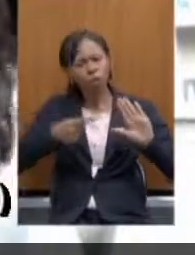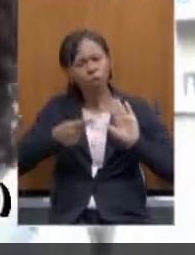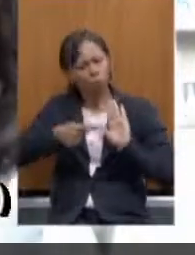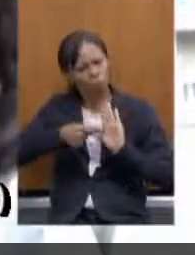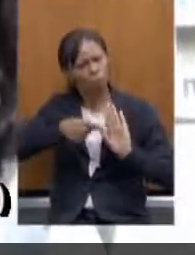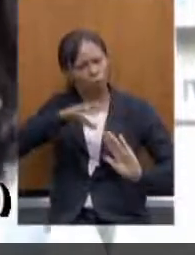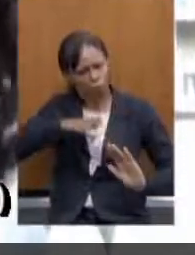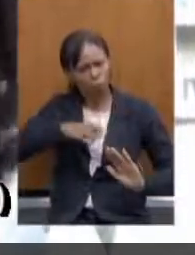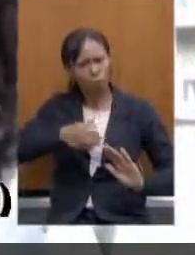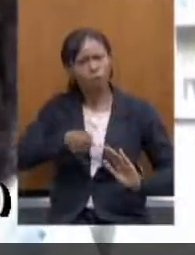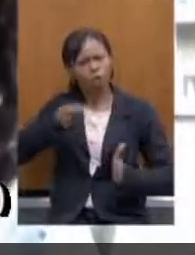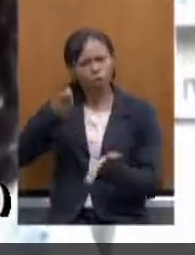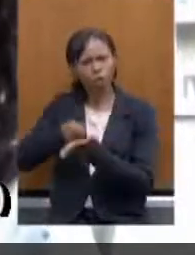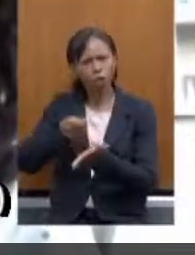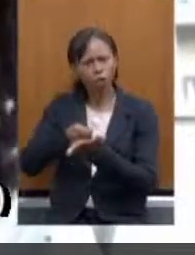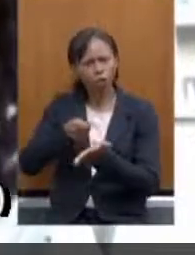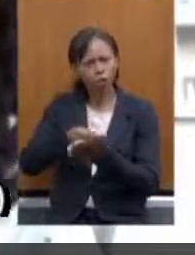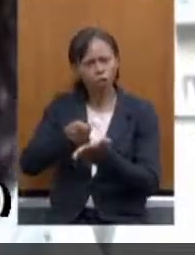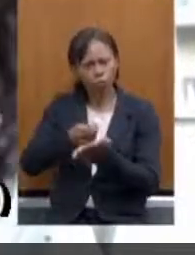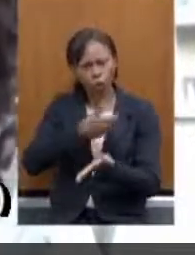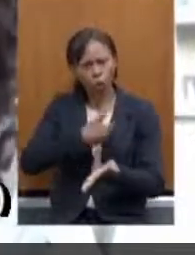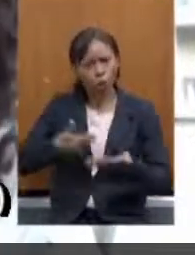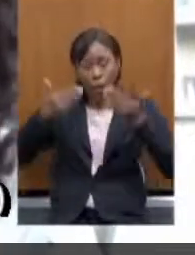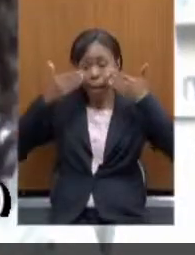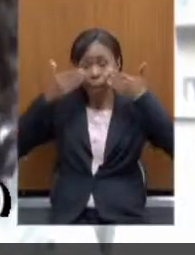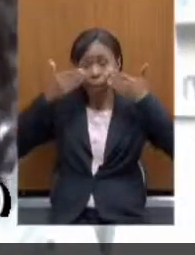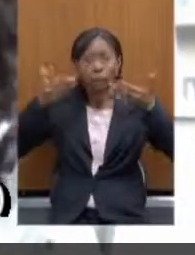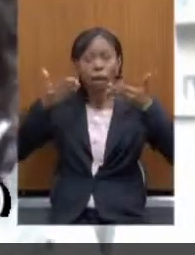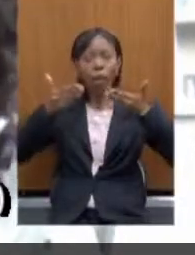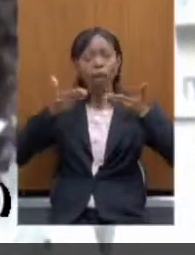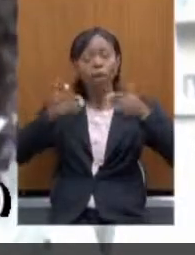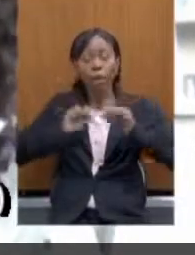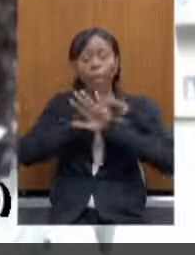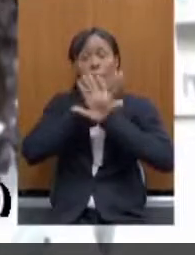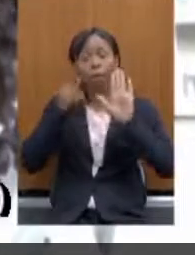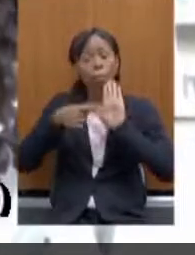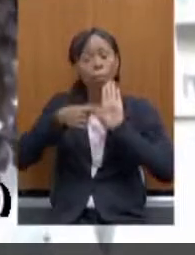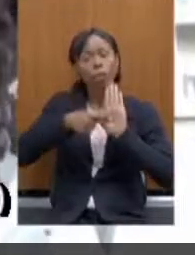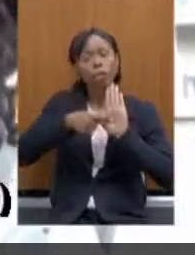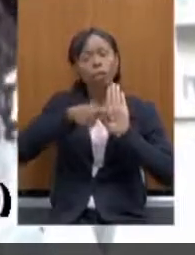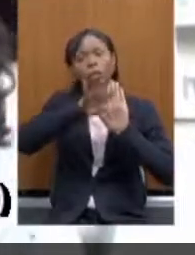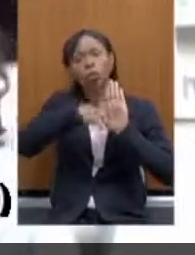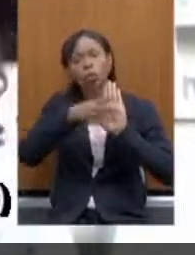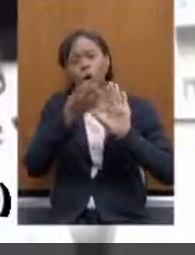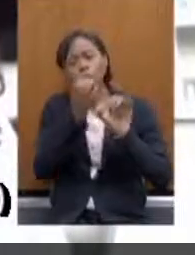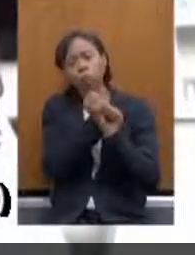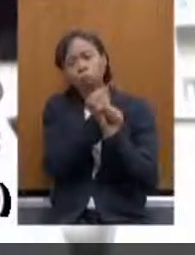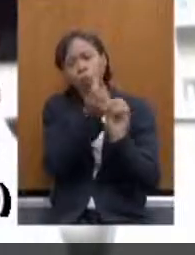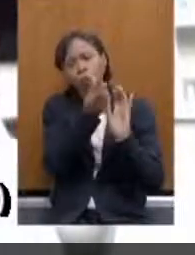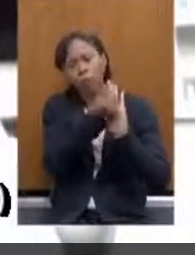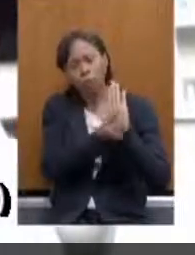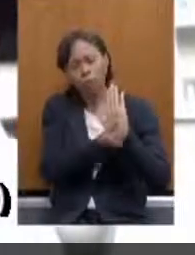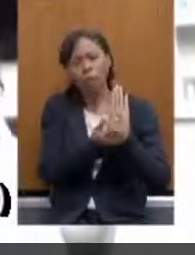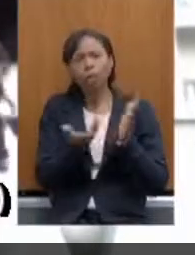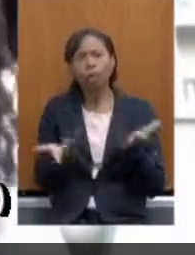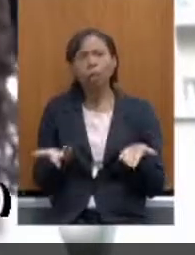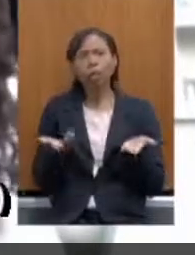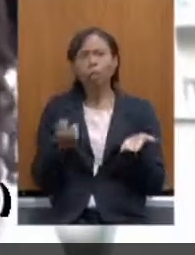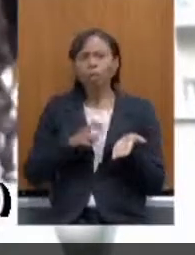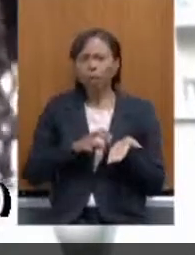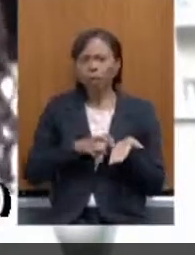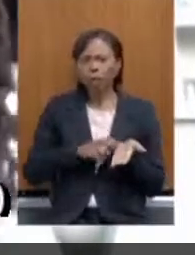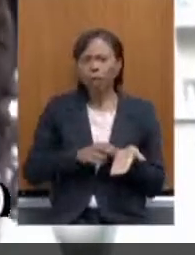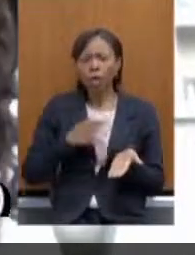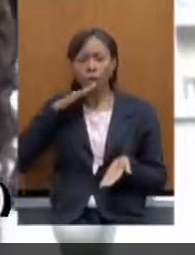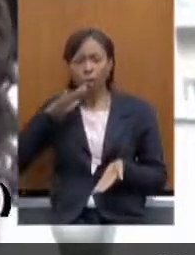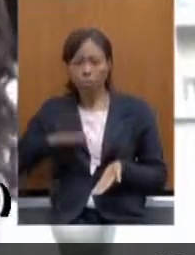em exigir do governo transparência sobre as taxas de manhã olá boa